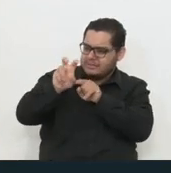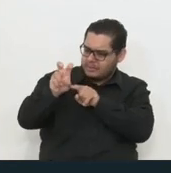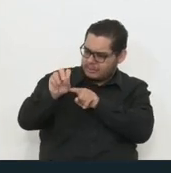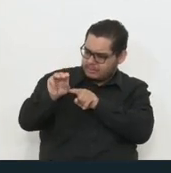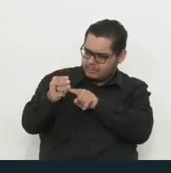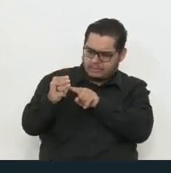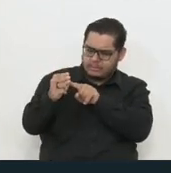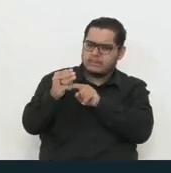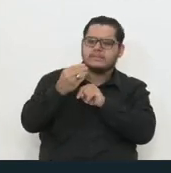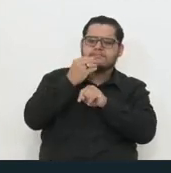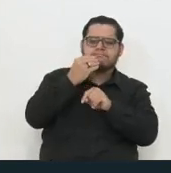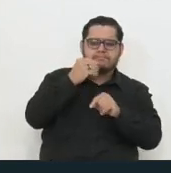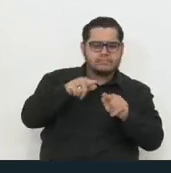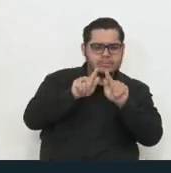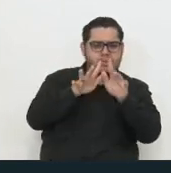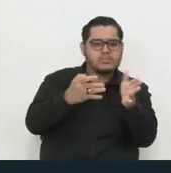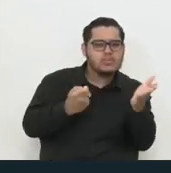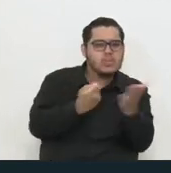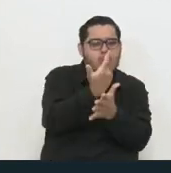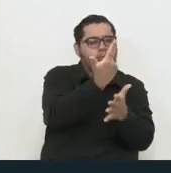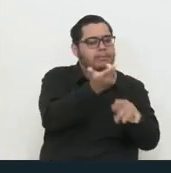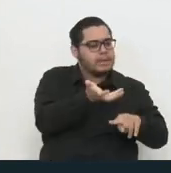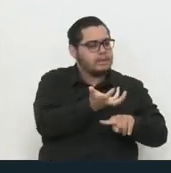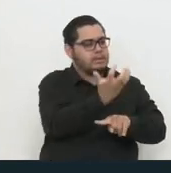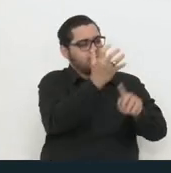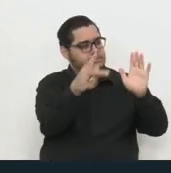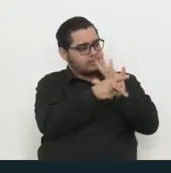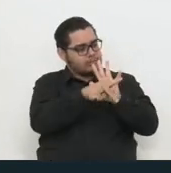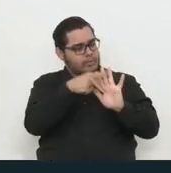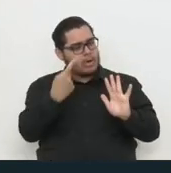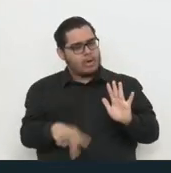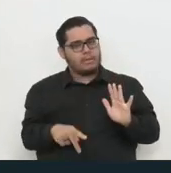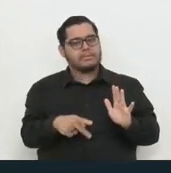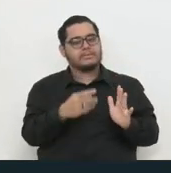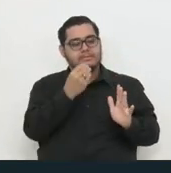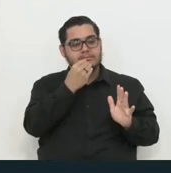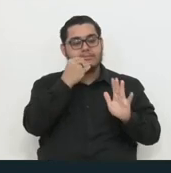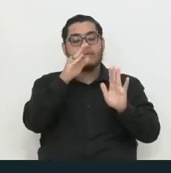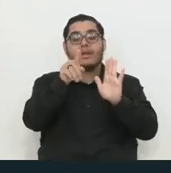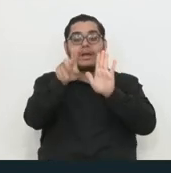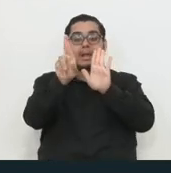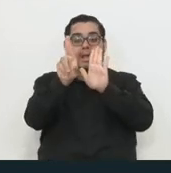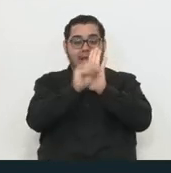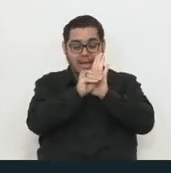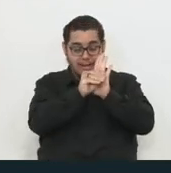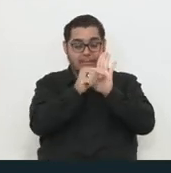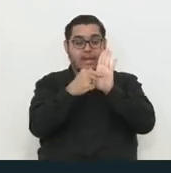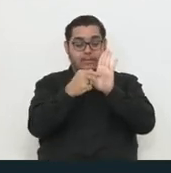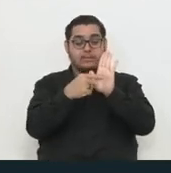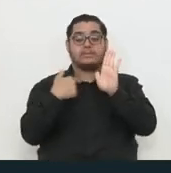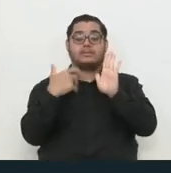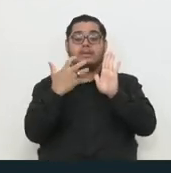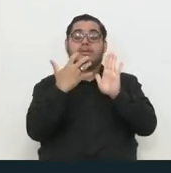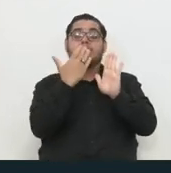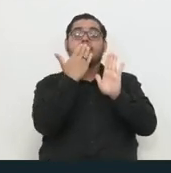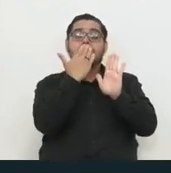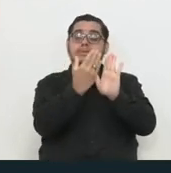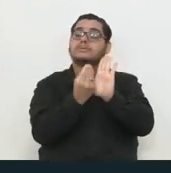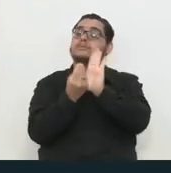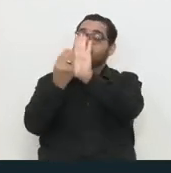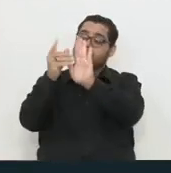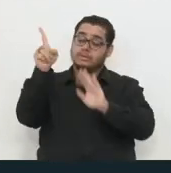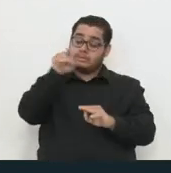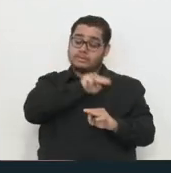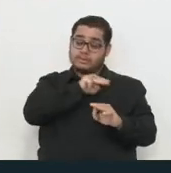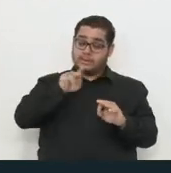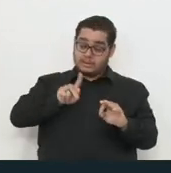então Solicito que a cópia desse requerimento ela seja encaminhada né É para o ministério público e que seja